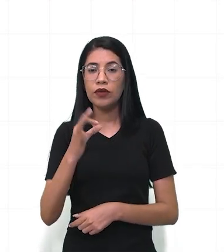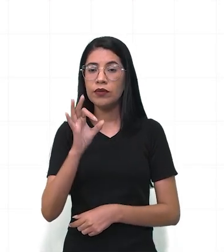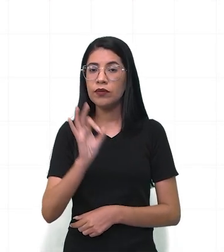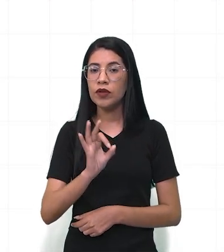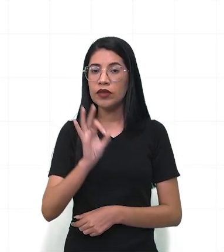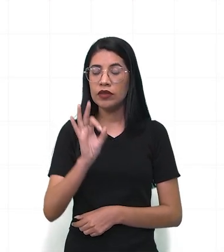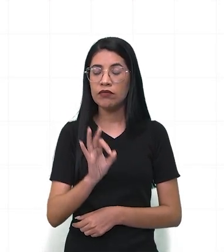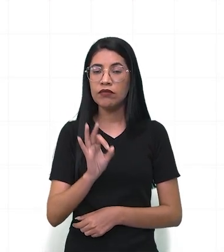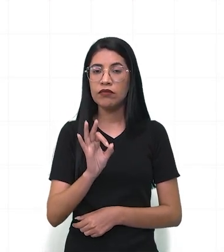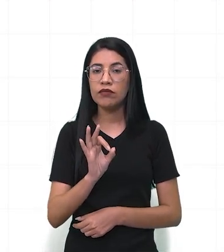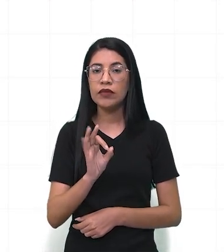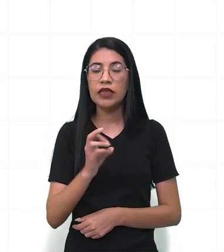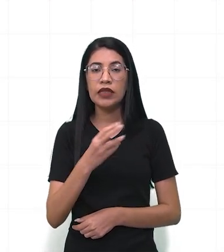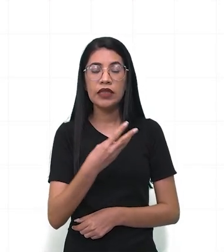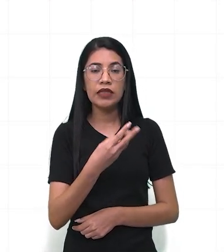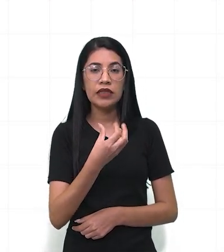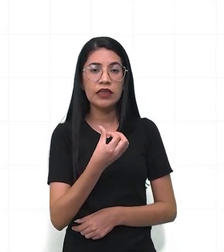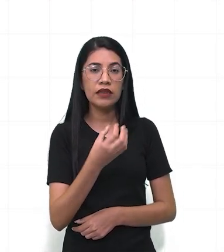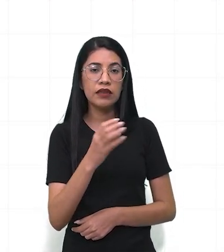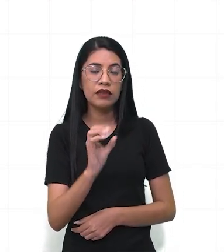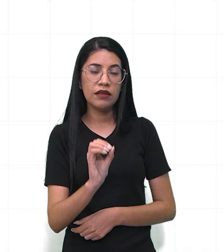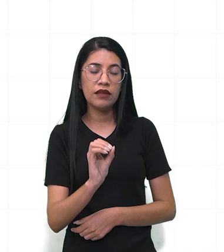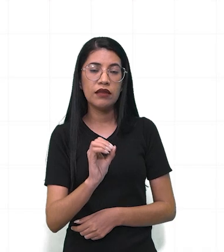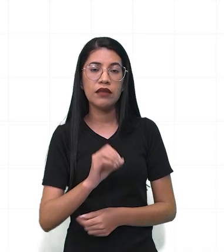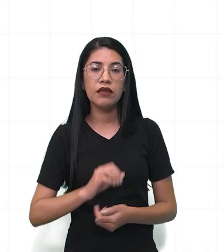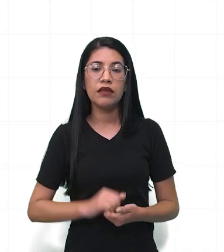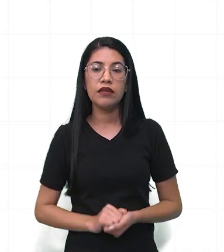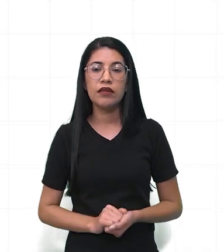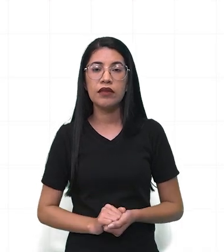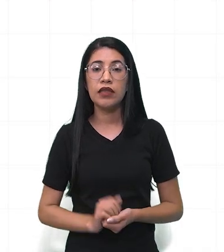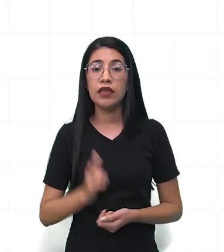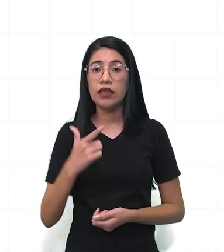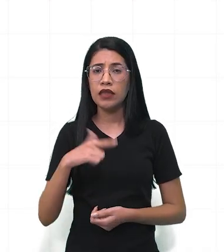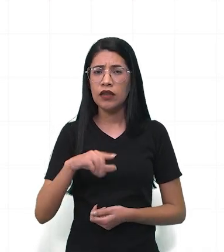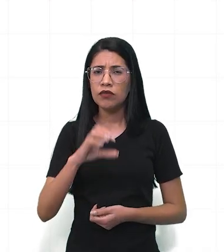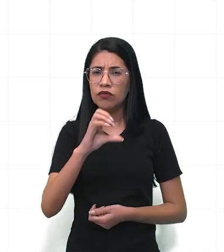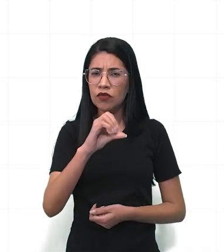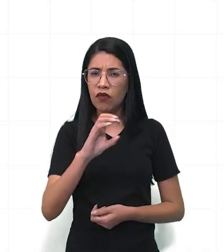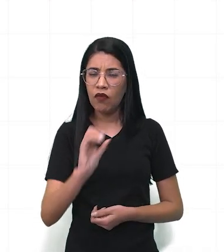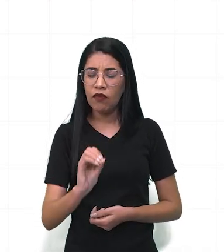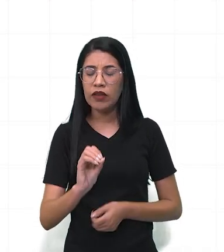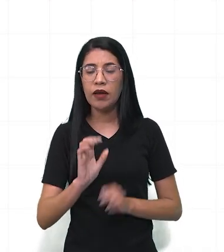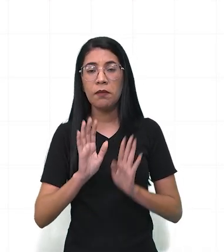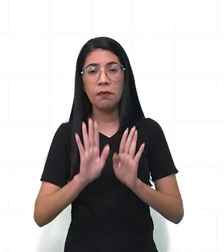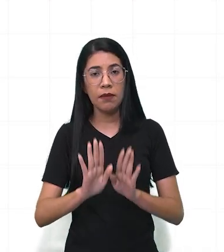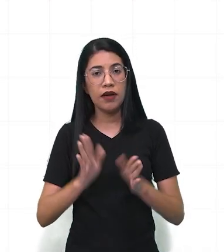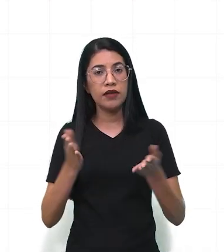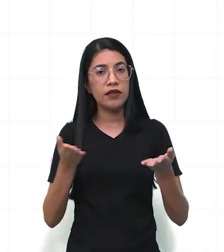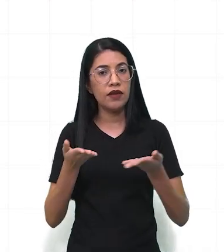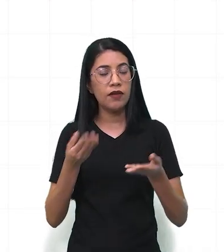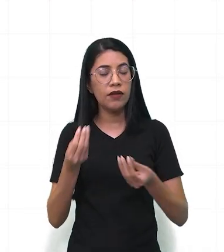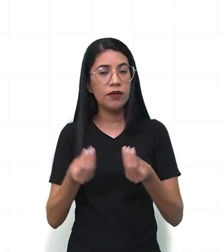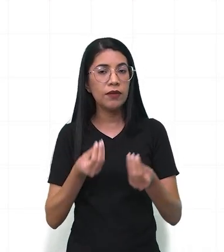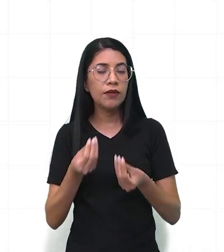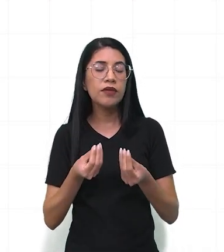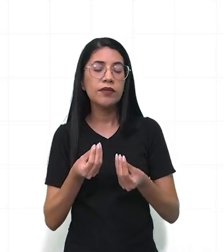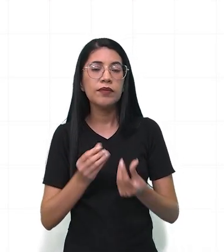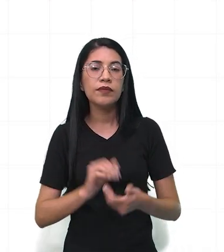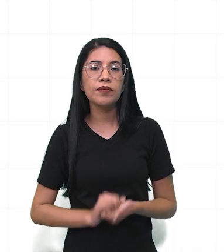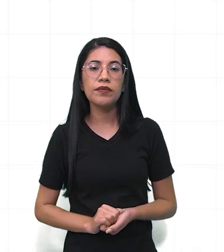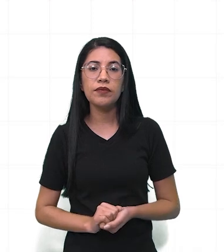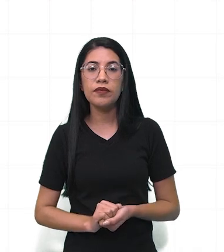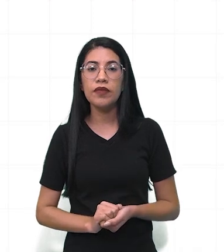de 360? De novo 90, professora, só que agora ele está falando aí, ó, de outro